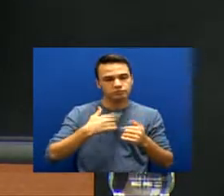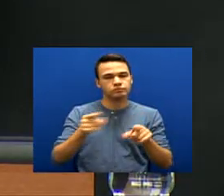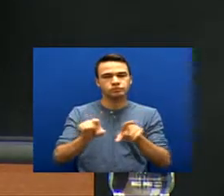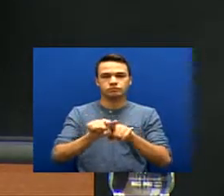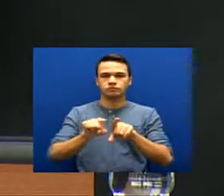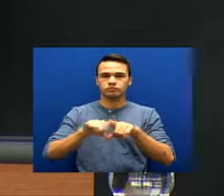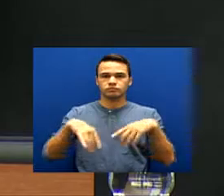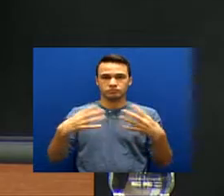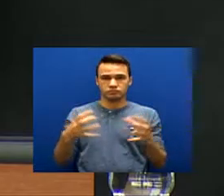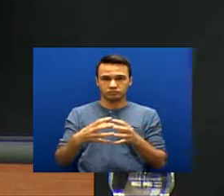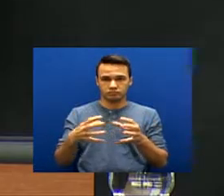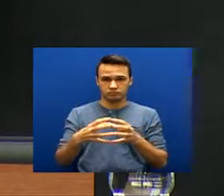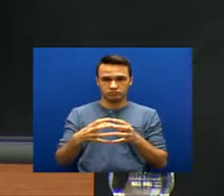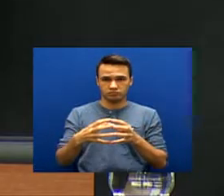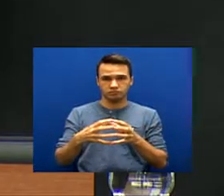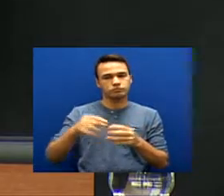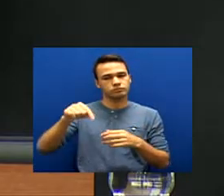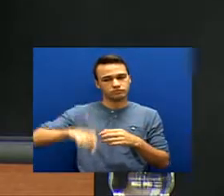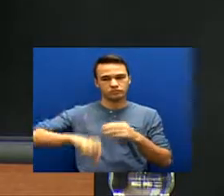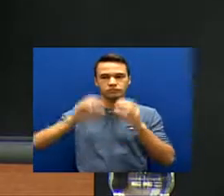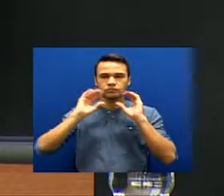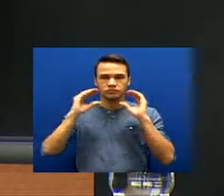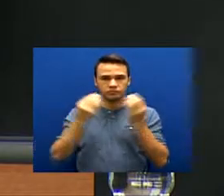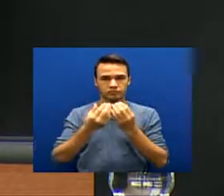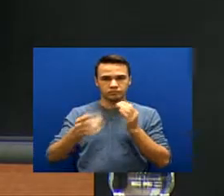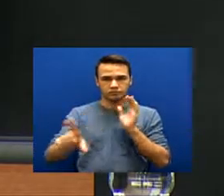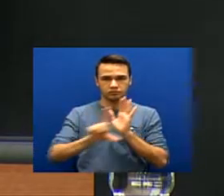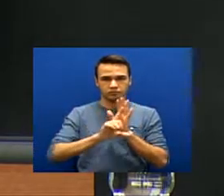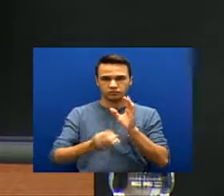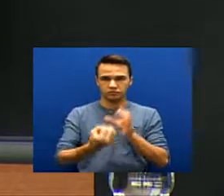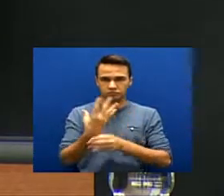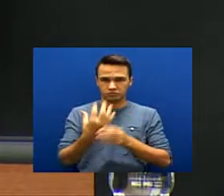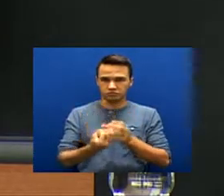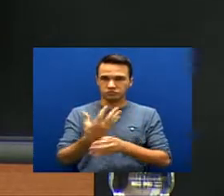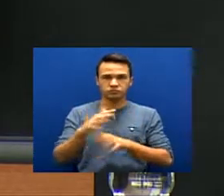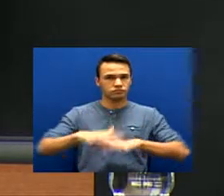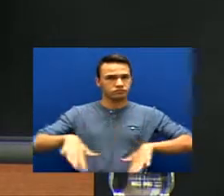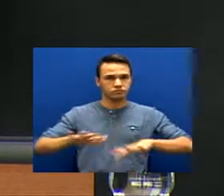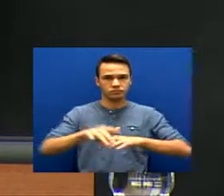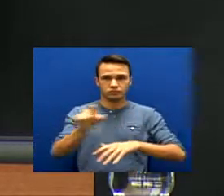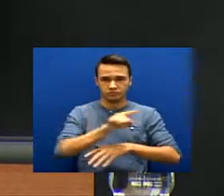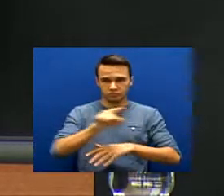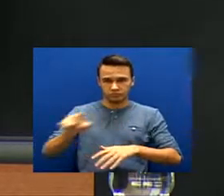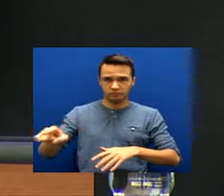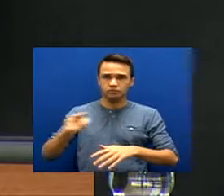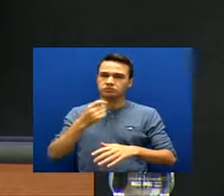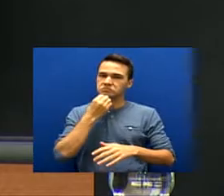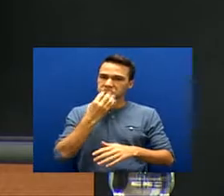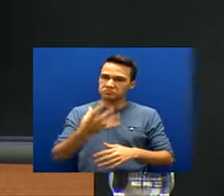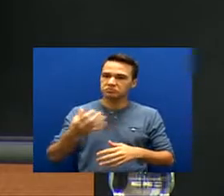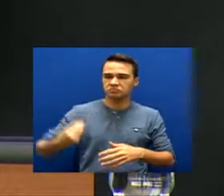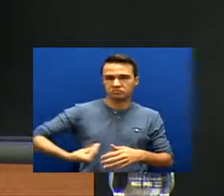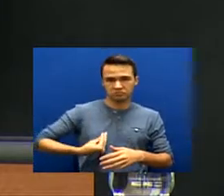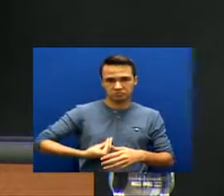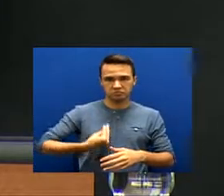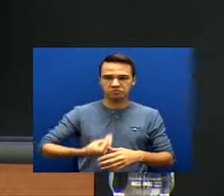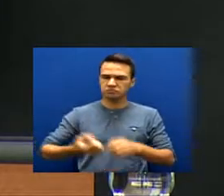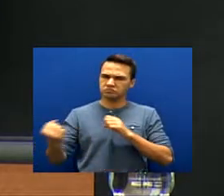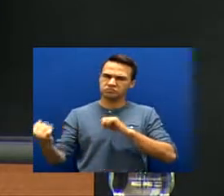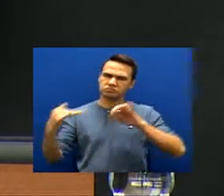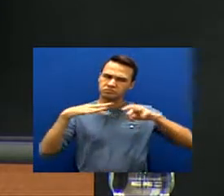Silos, Mário Tanigawa e Nelson Tadeu Cancelara. Para saudar os presentes a essa sessão solene, tem a palavra